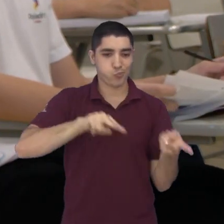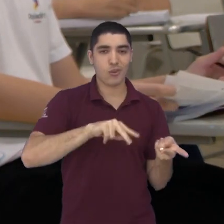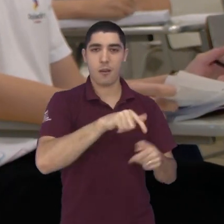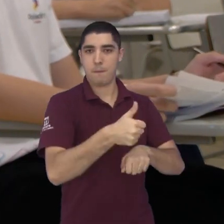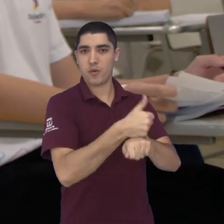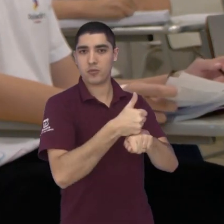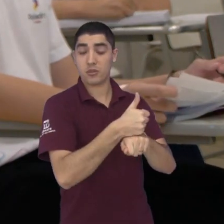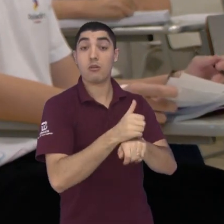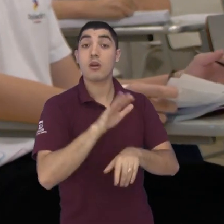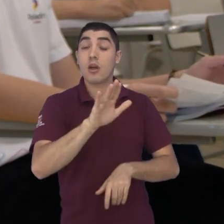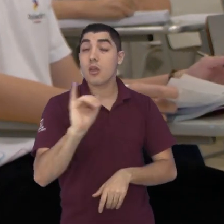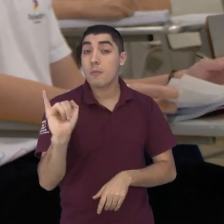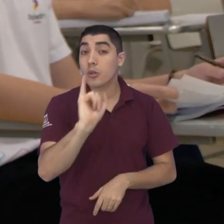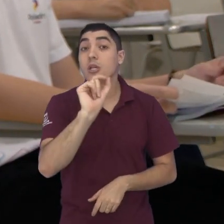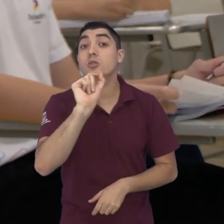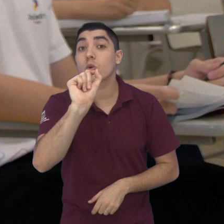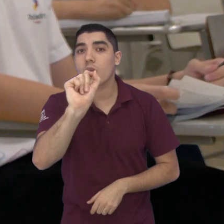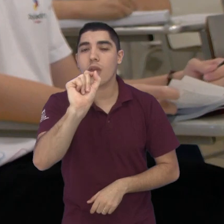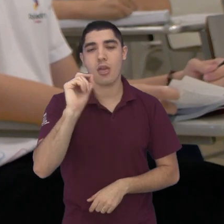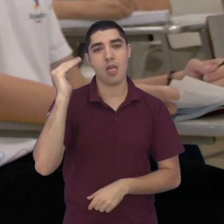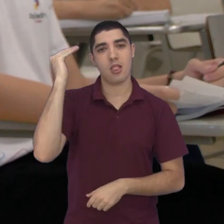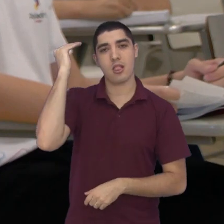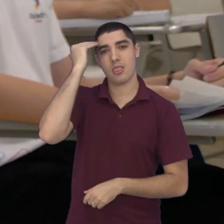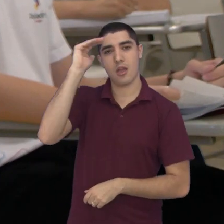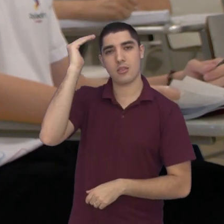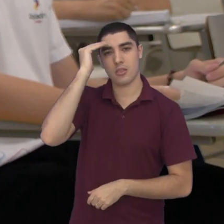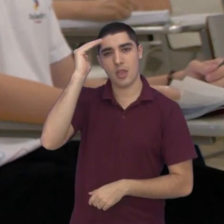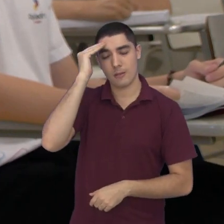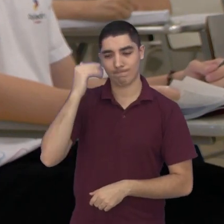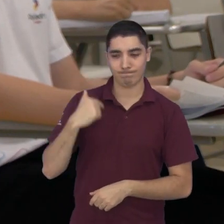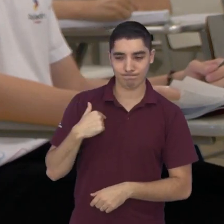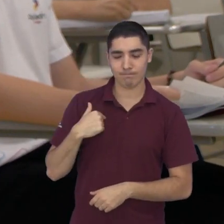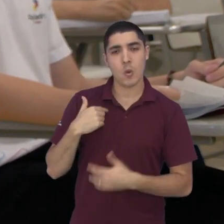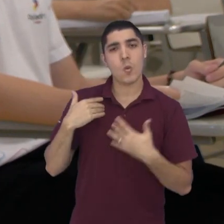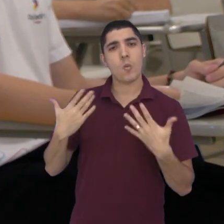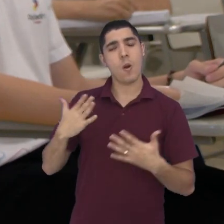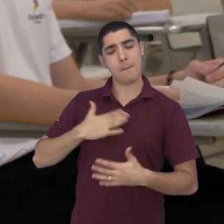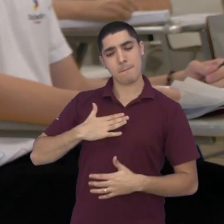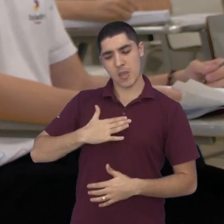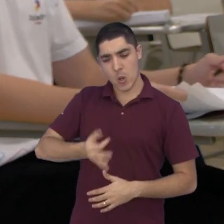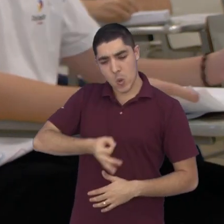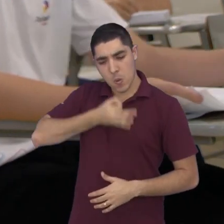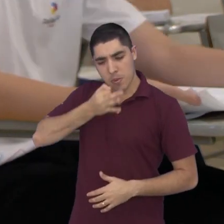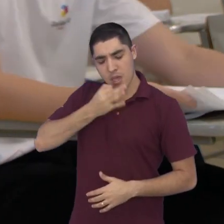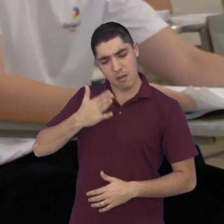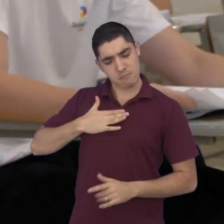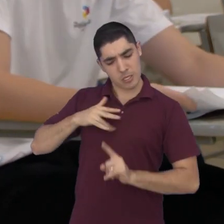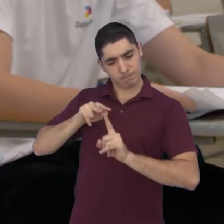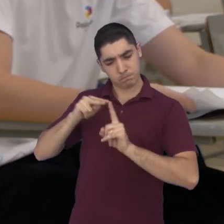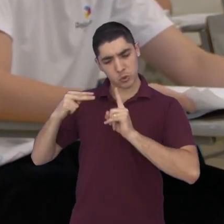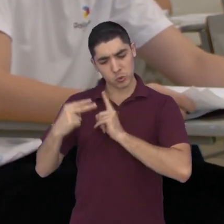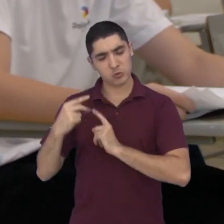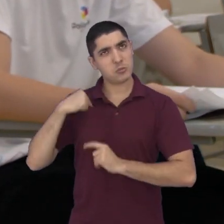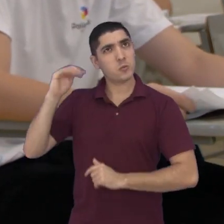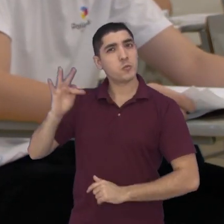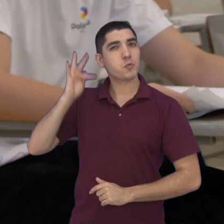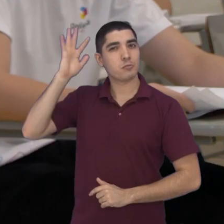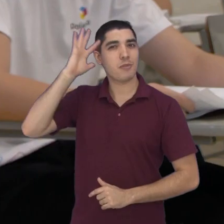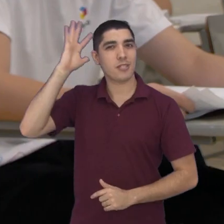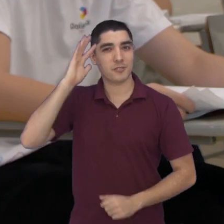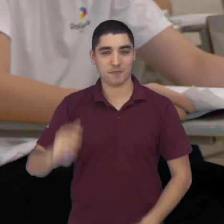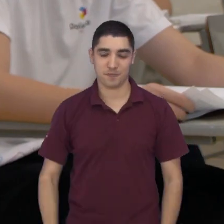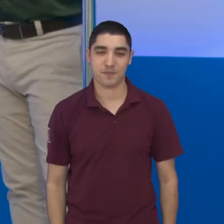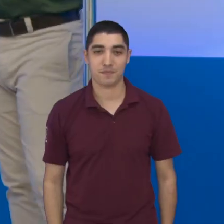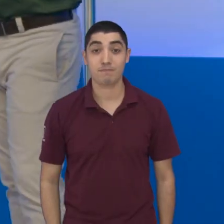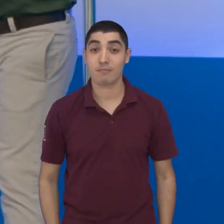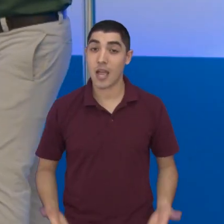transição de carreira é muito important que a pessoa entenda qual visão que ela tem dela mesmo futuro isso vai poderar ela nos